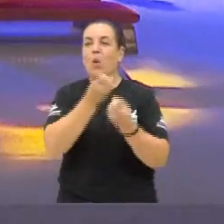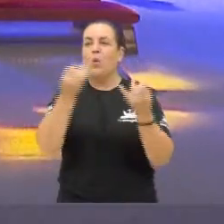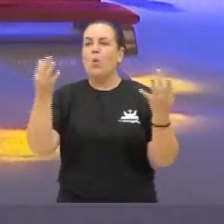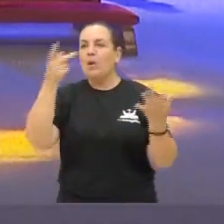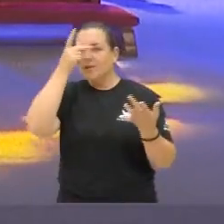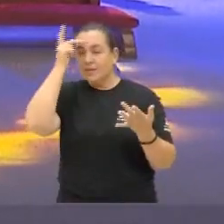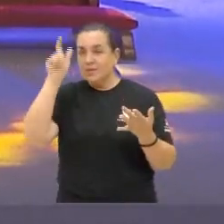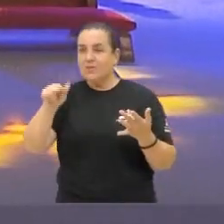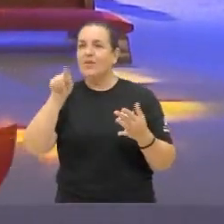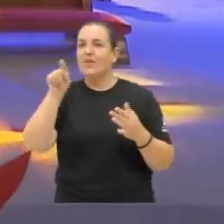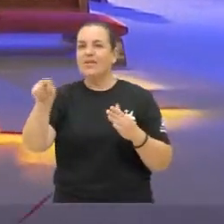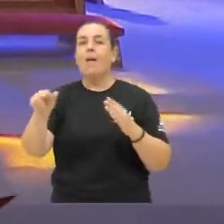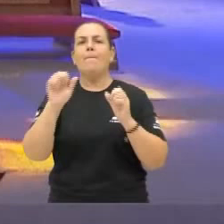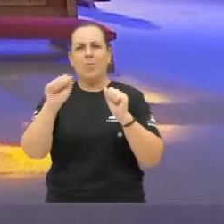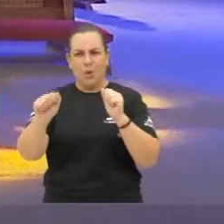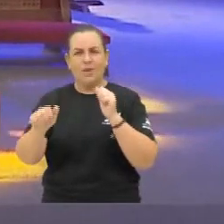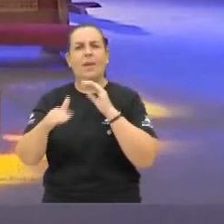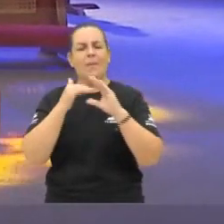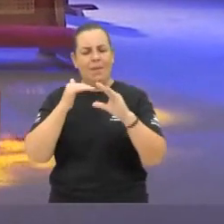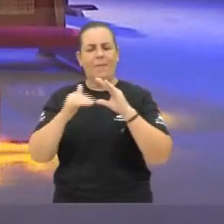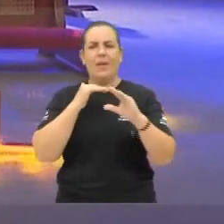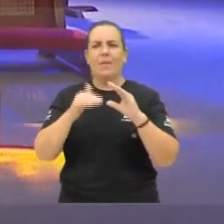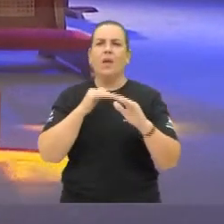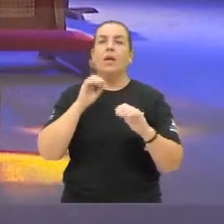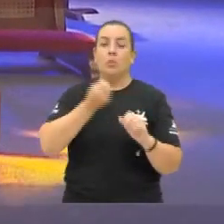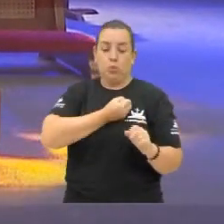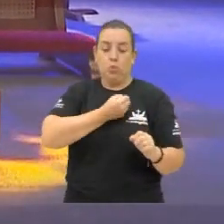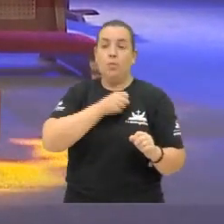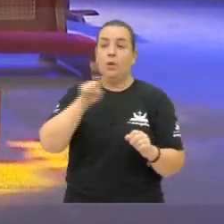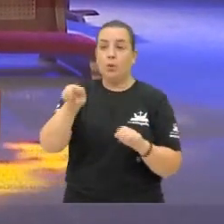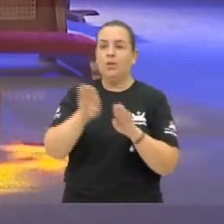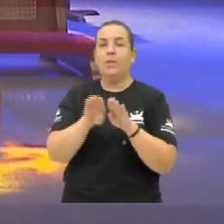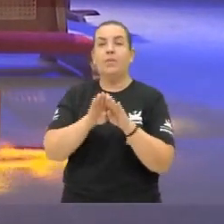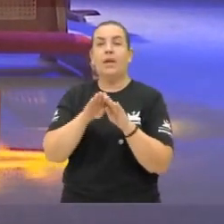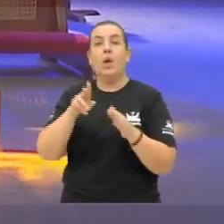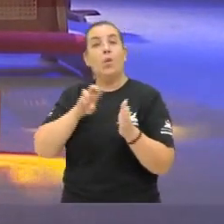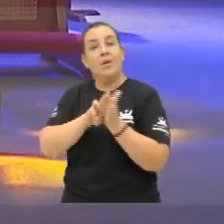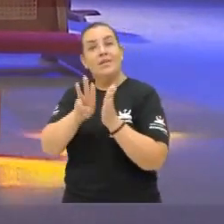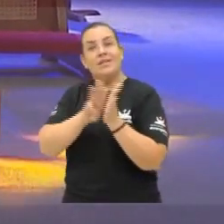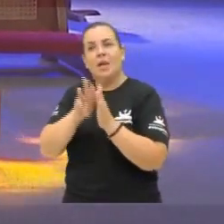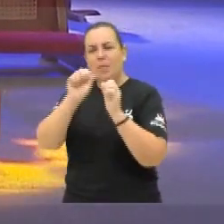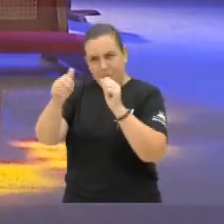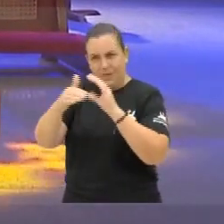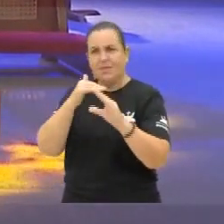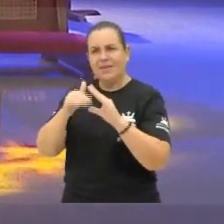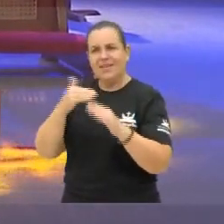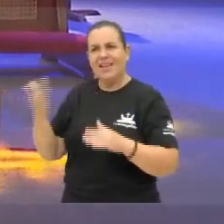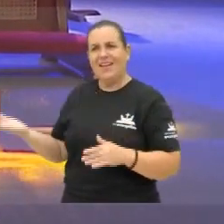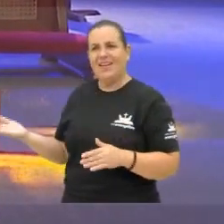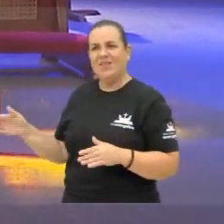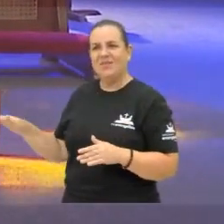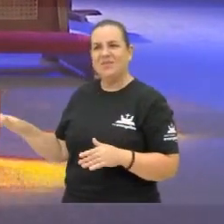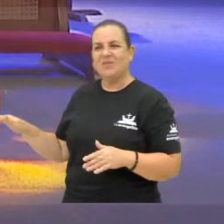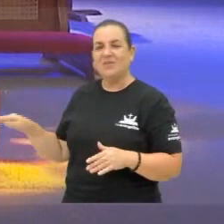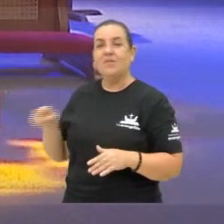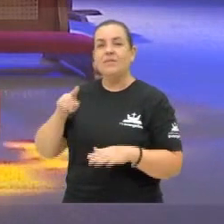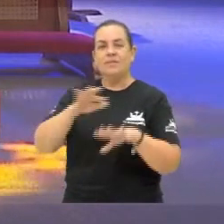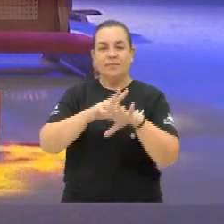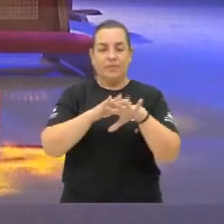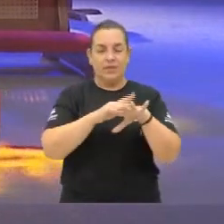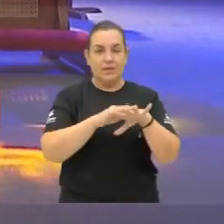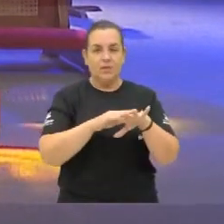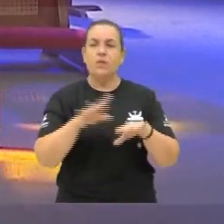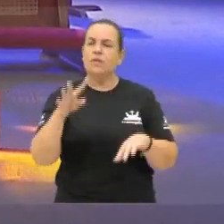ligue para nós, ligue. Coloque o nome da sua família, coloque o nome do seu filho. Você que está enfermo, você que